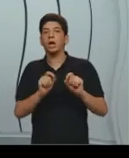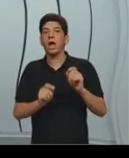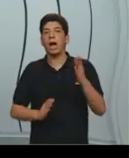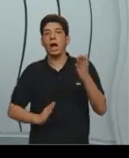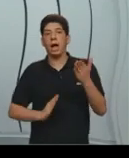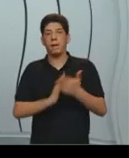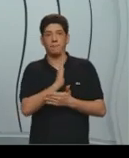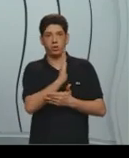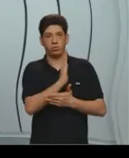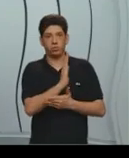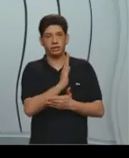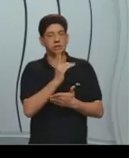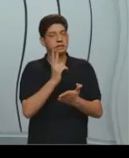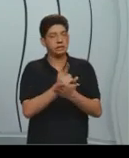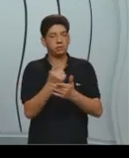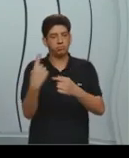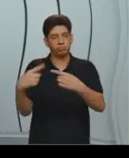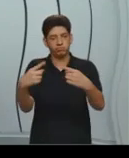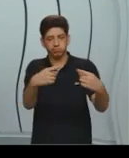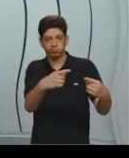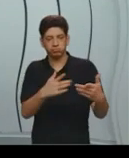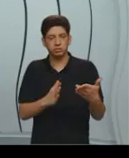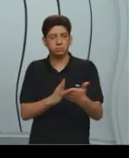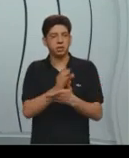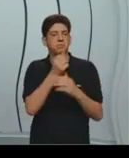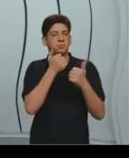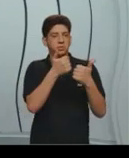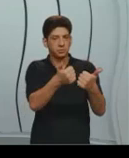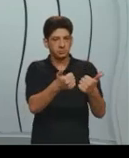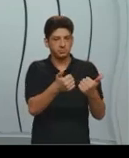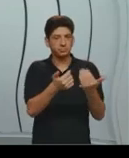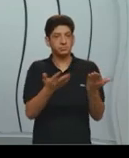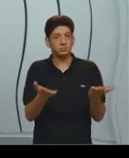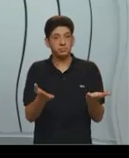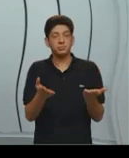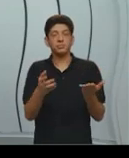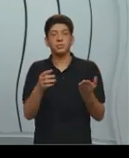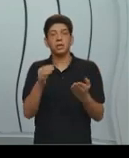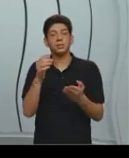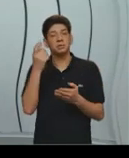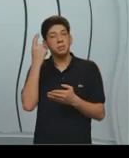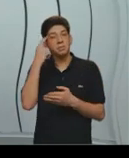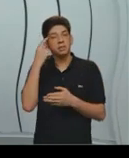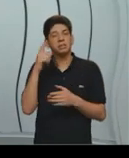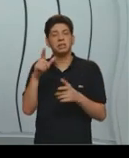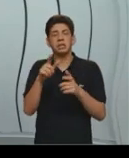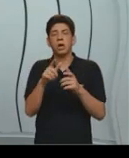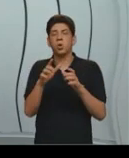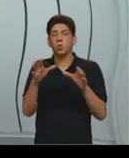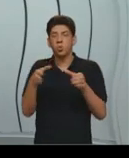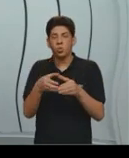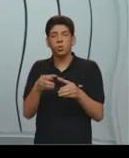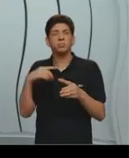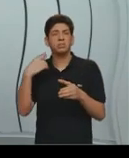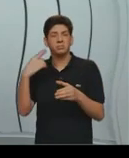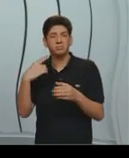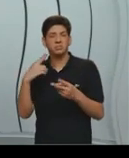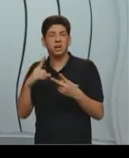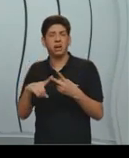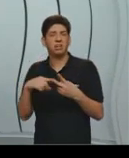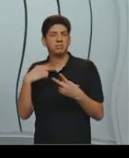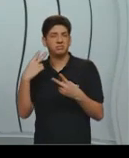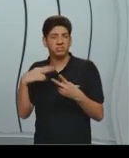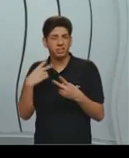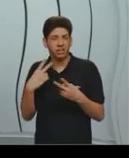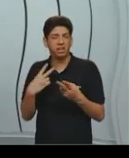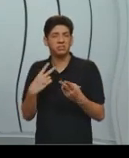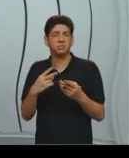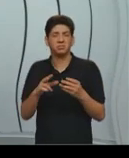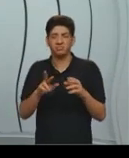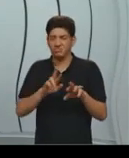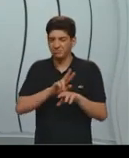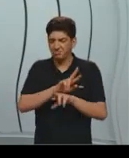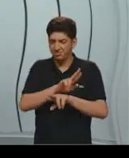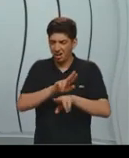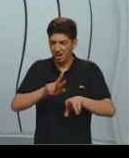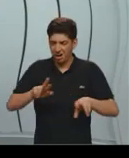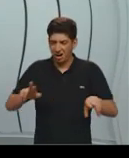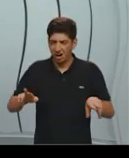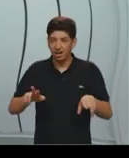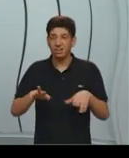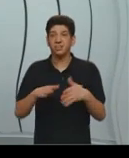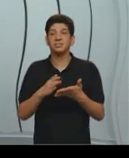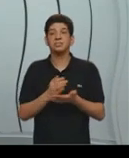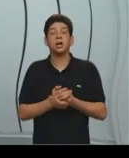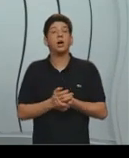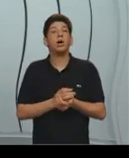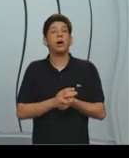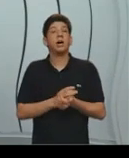que você tem um universo gigante de deputados e vereadores e tudo, geralmente a centralidade, essa ideia de ter mais poder fica